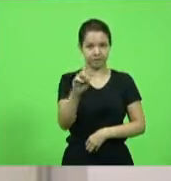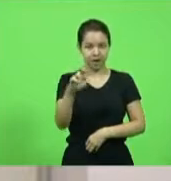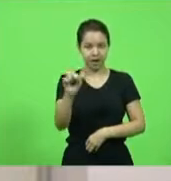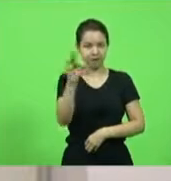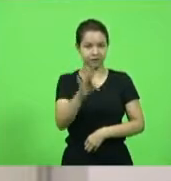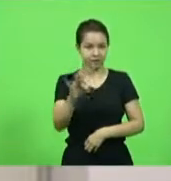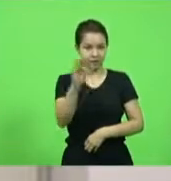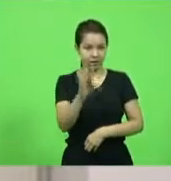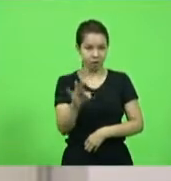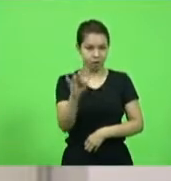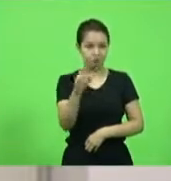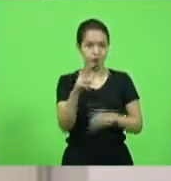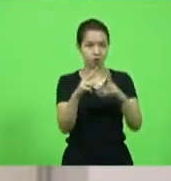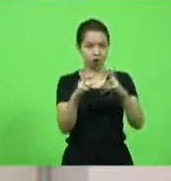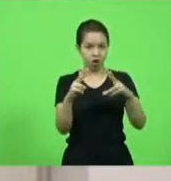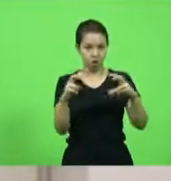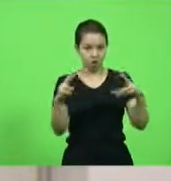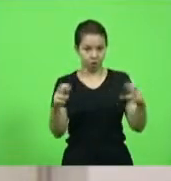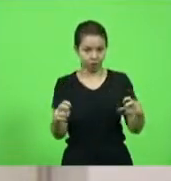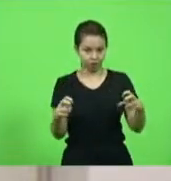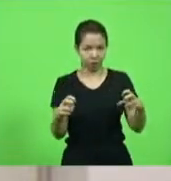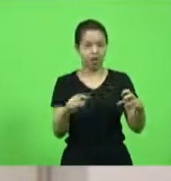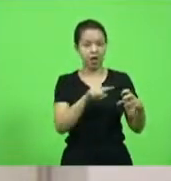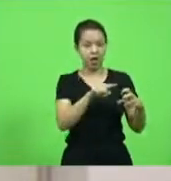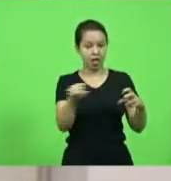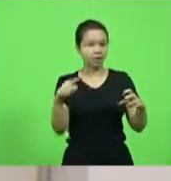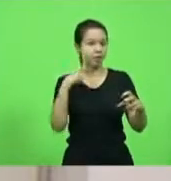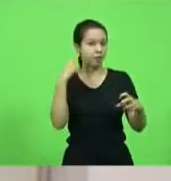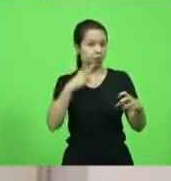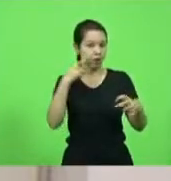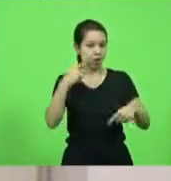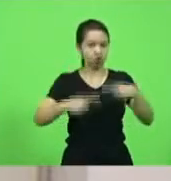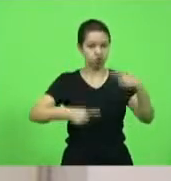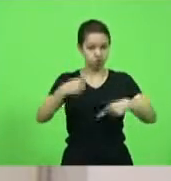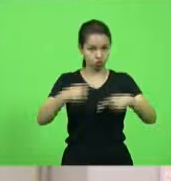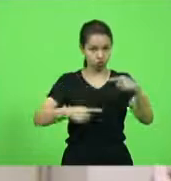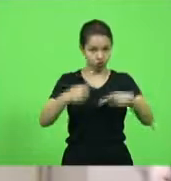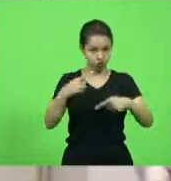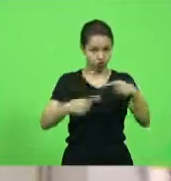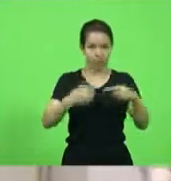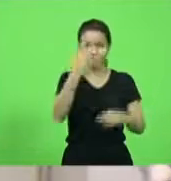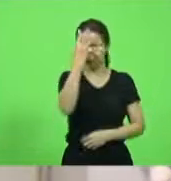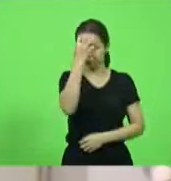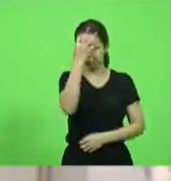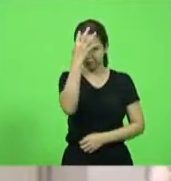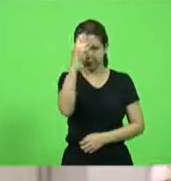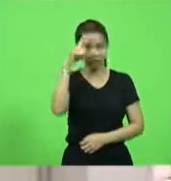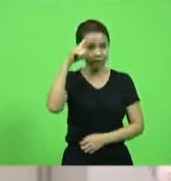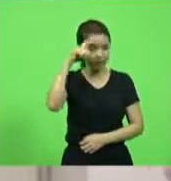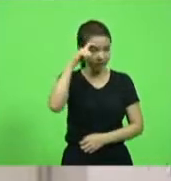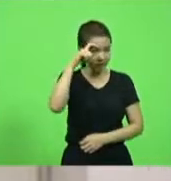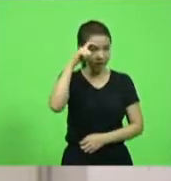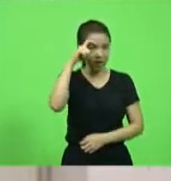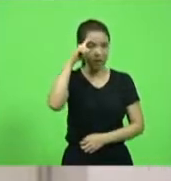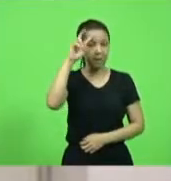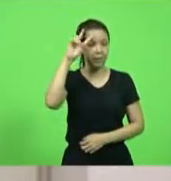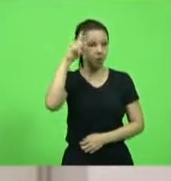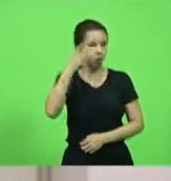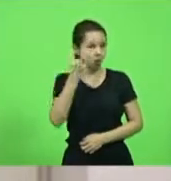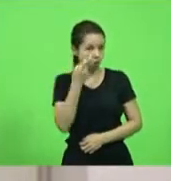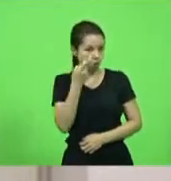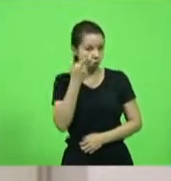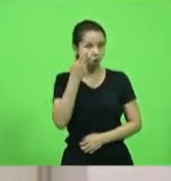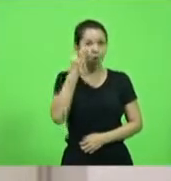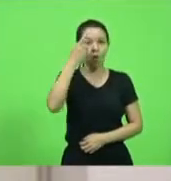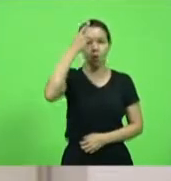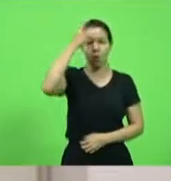ser discutido pelos senhores deputados Ismael dos Santos, Marcos Vieira, Milton Obos, Maurício Skudlak,